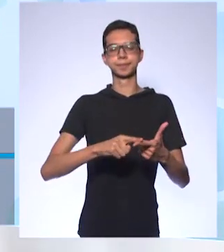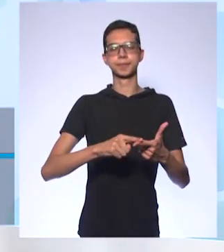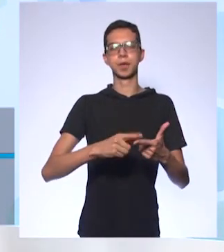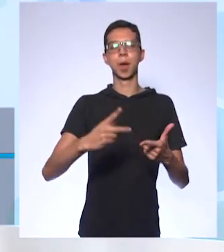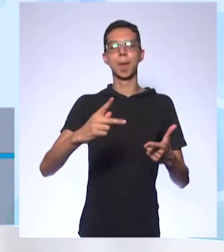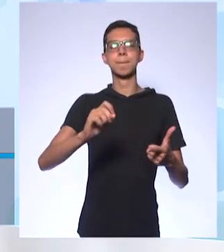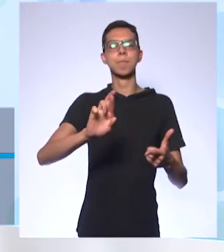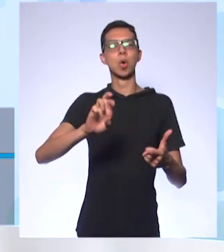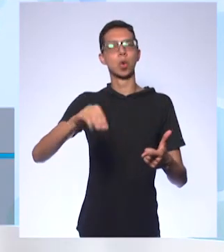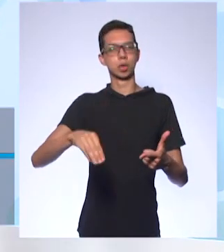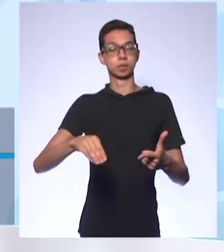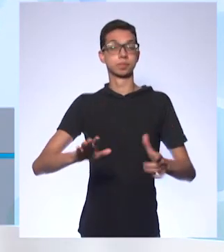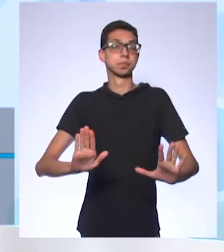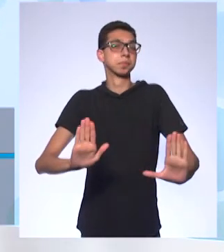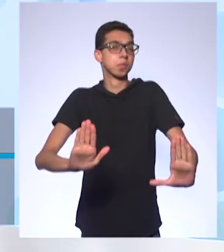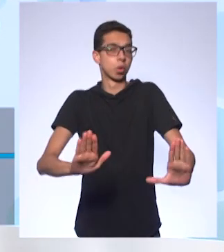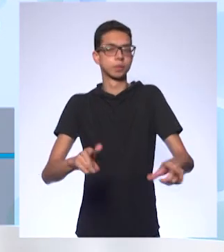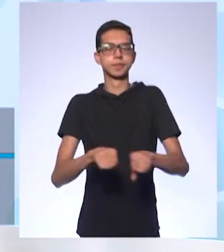despertar,